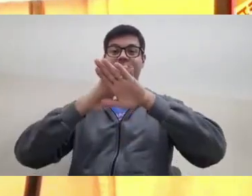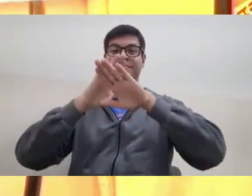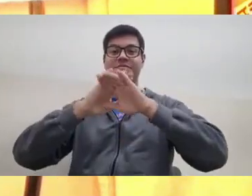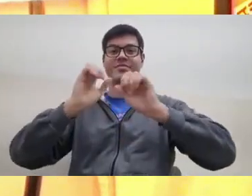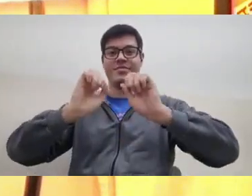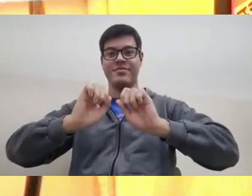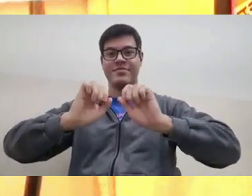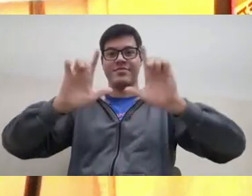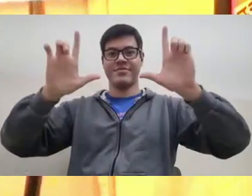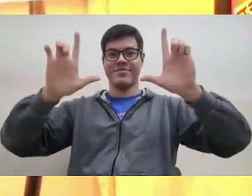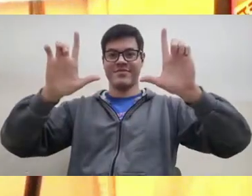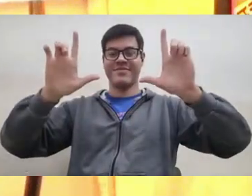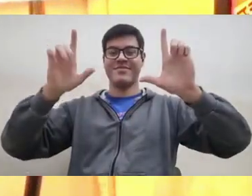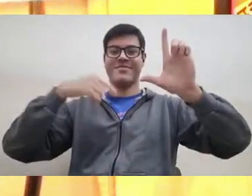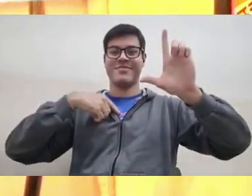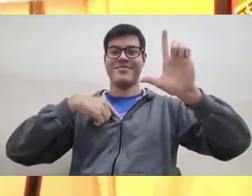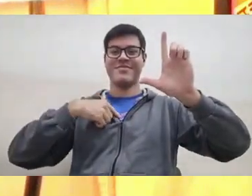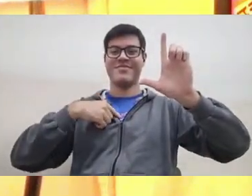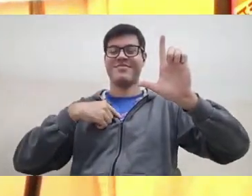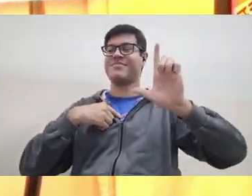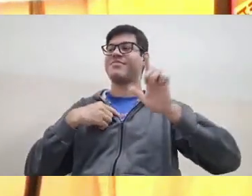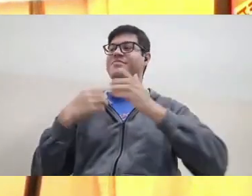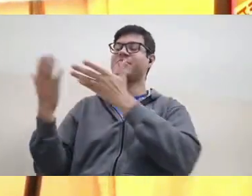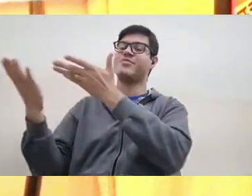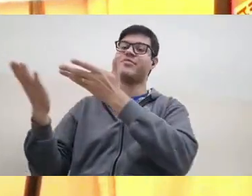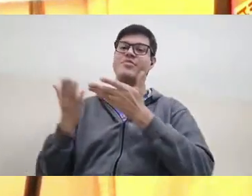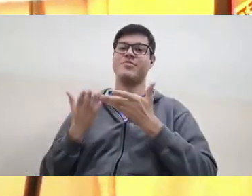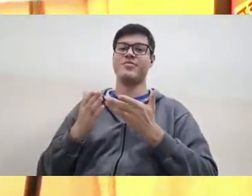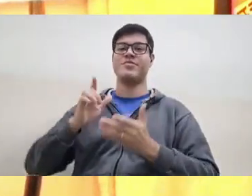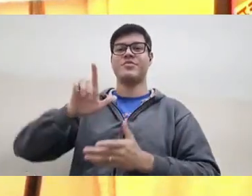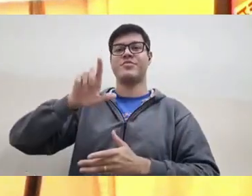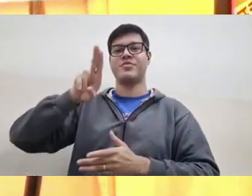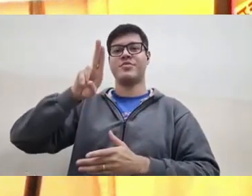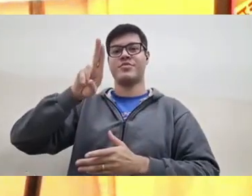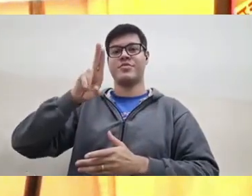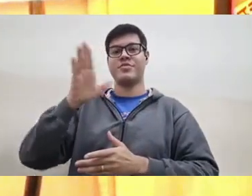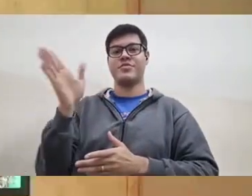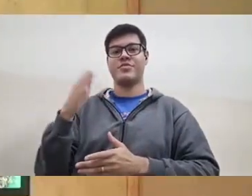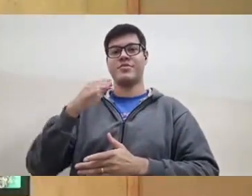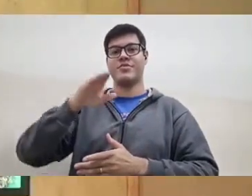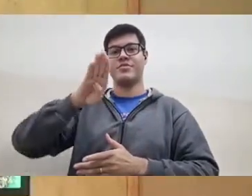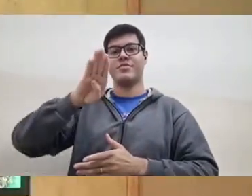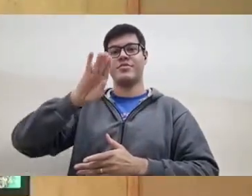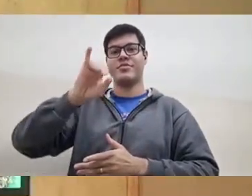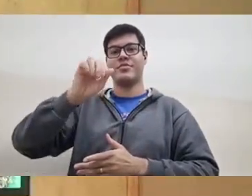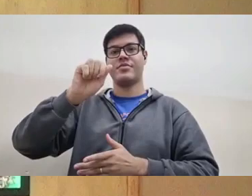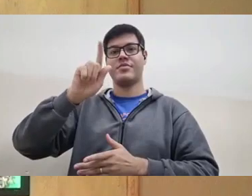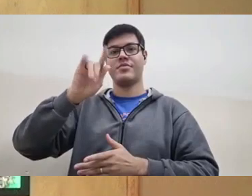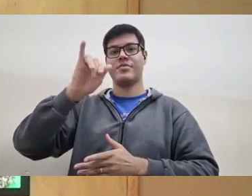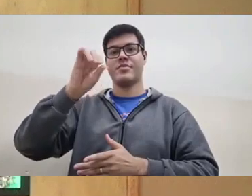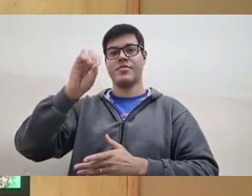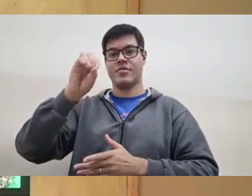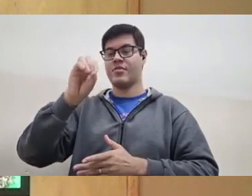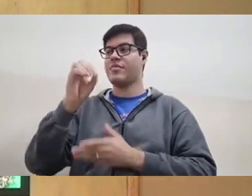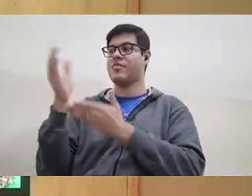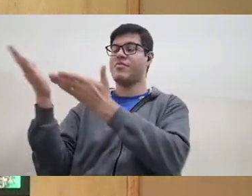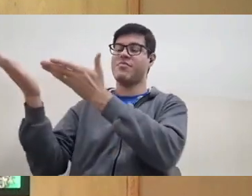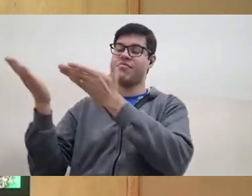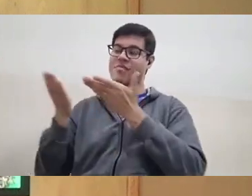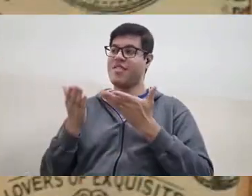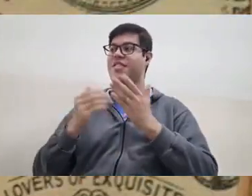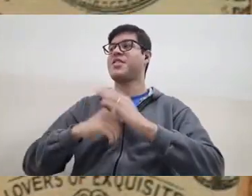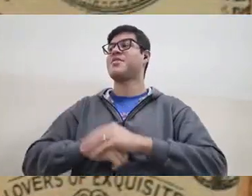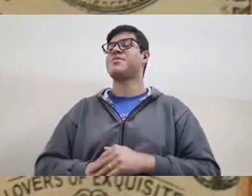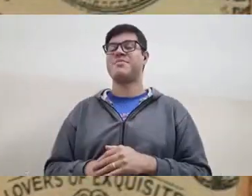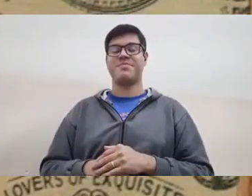você que tá do outro lado e eu aqui nós convidados hoje Lu viagem o prazer dele aqui o prazer de todo meu Obrigado pelo